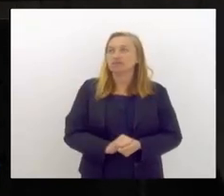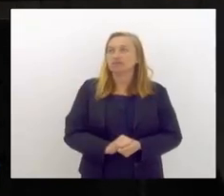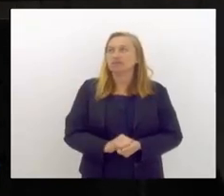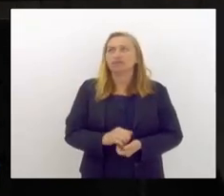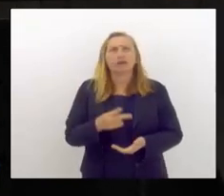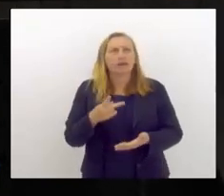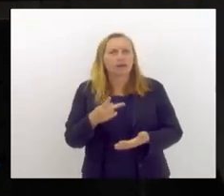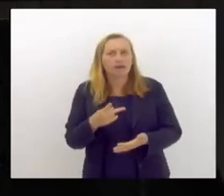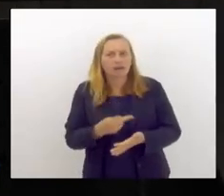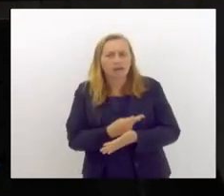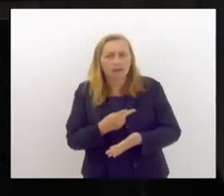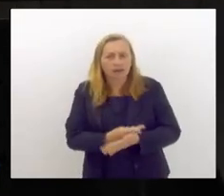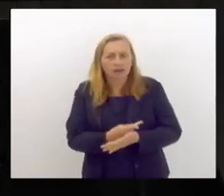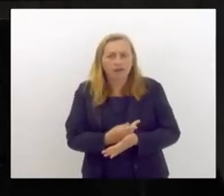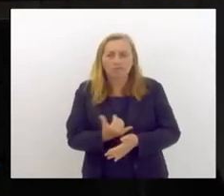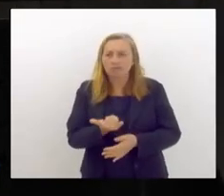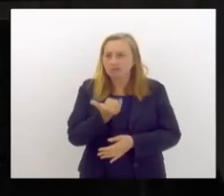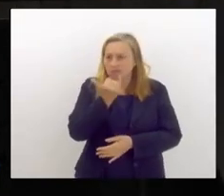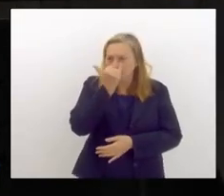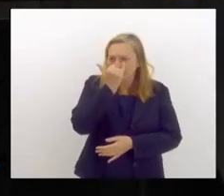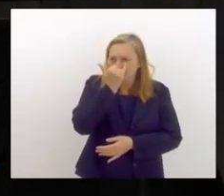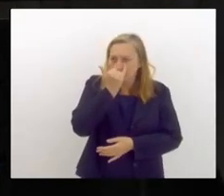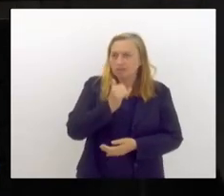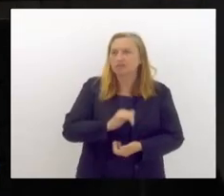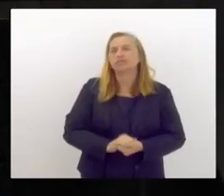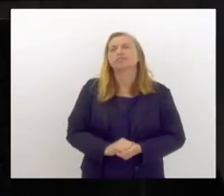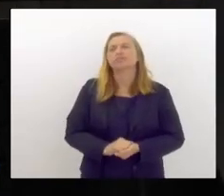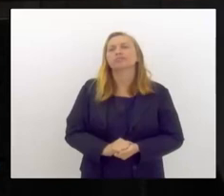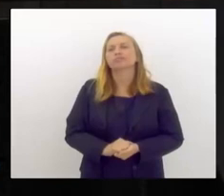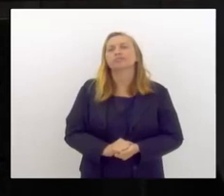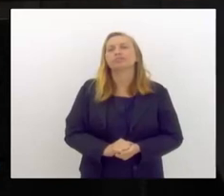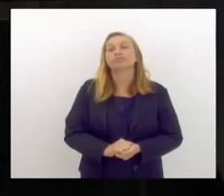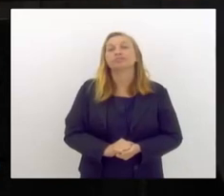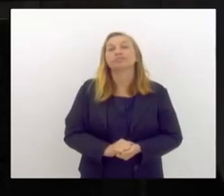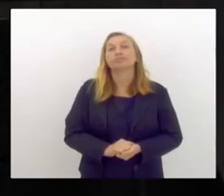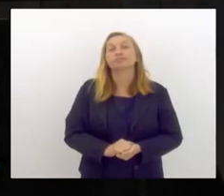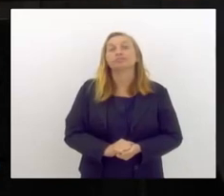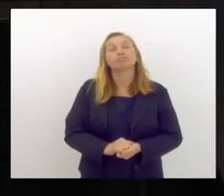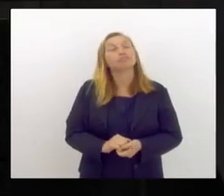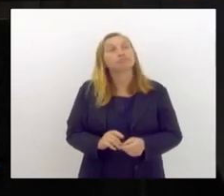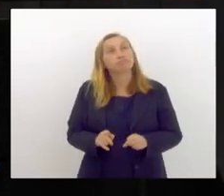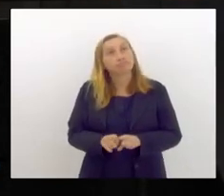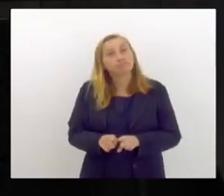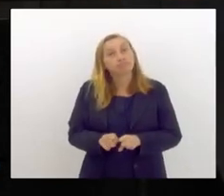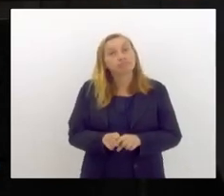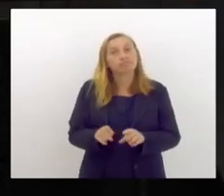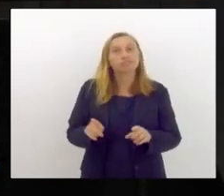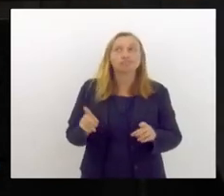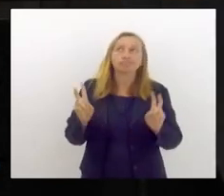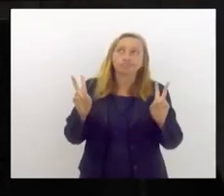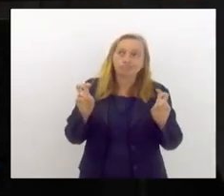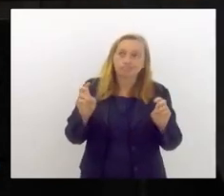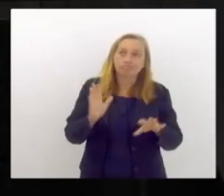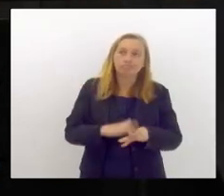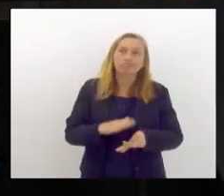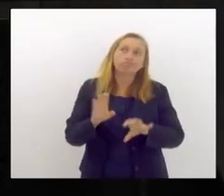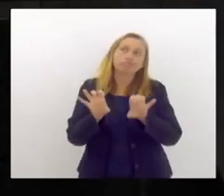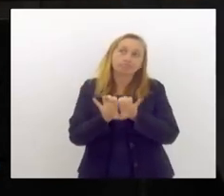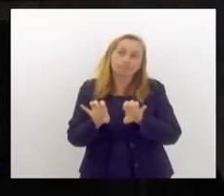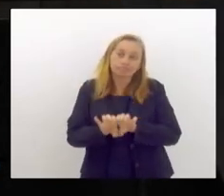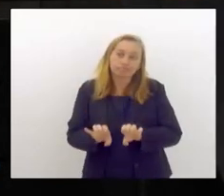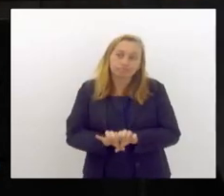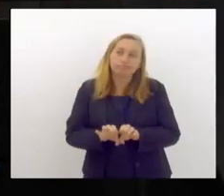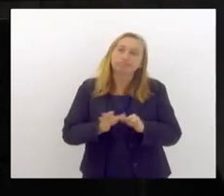no BRT, acidentes no BRT, até as questões mais estruturais no que tange